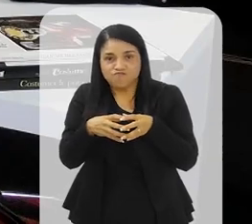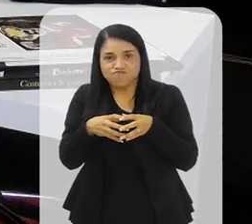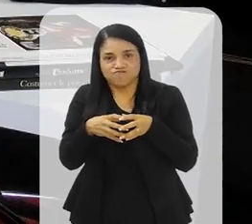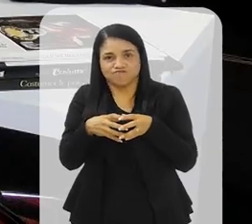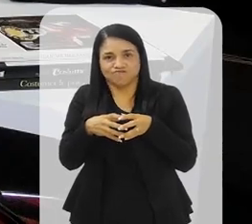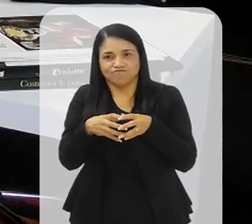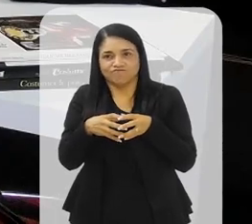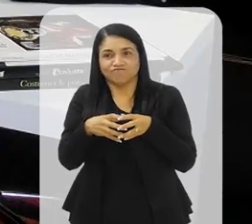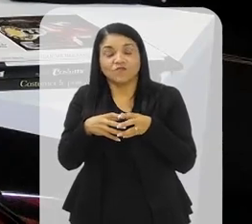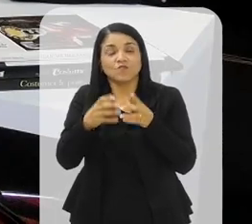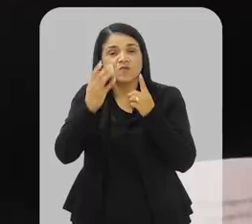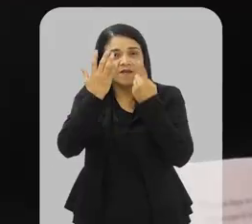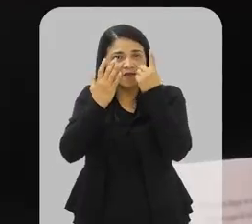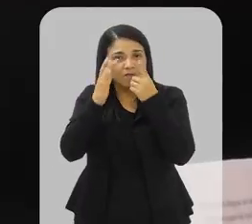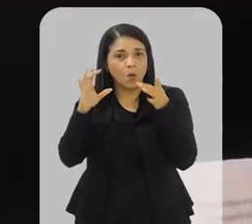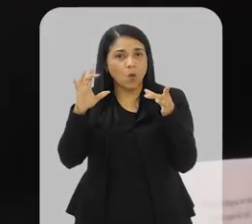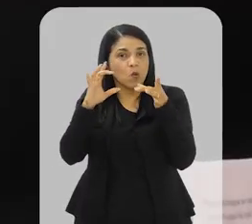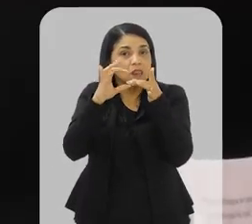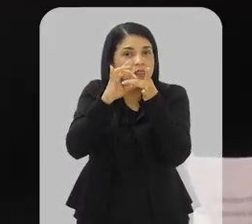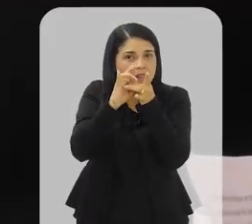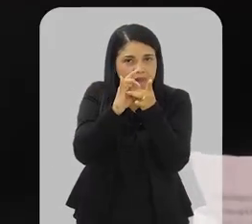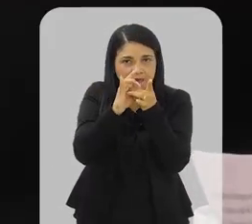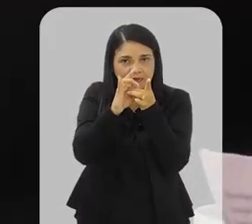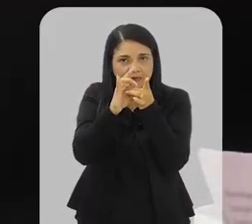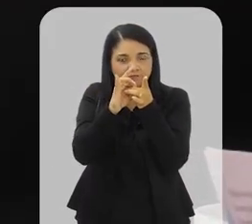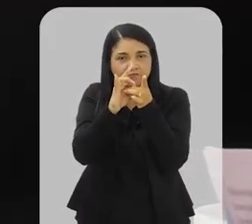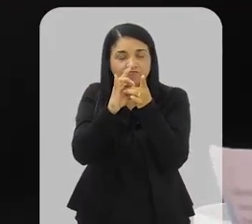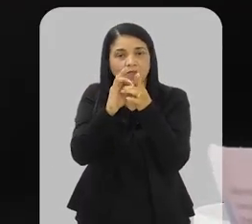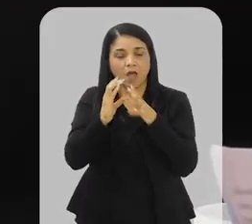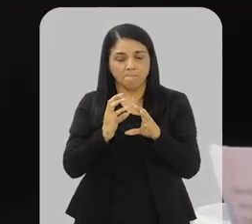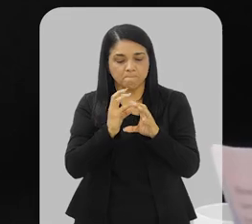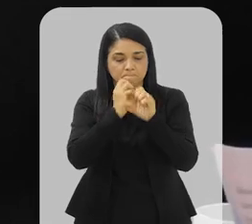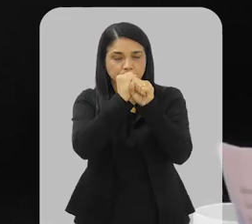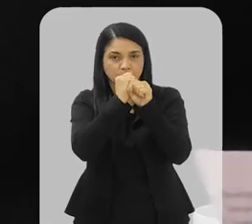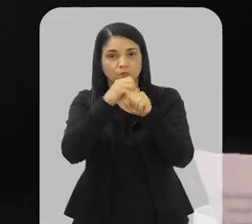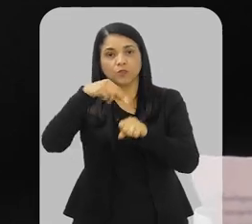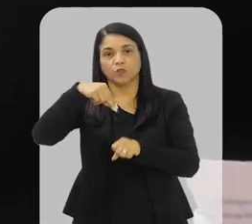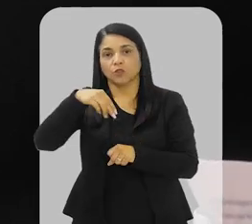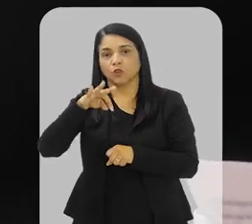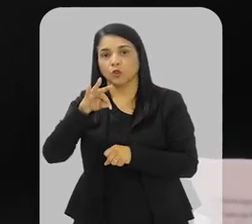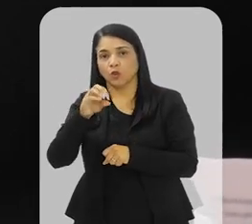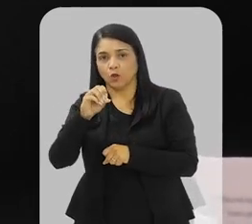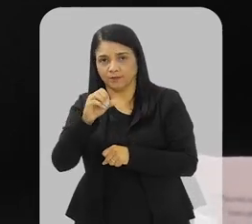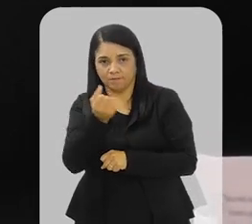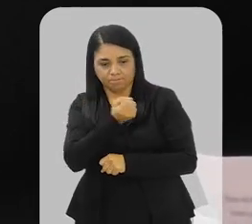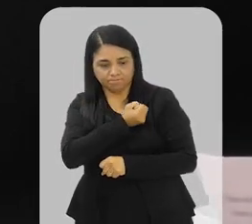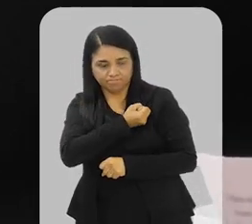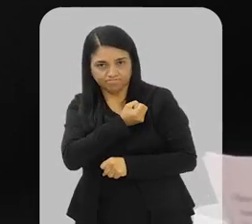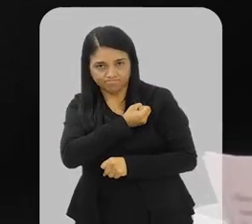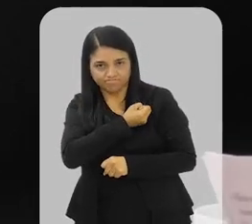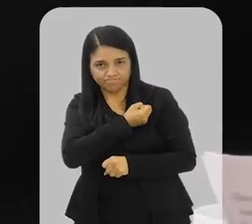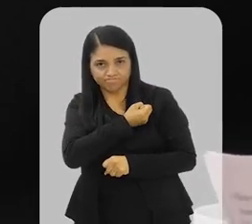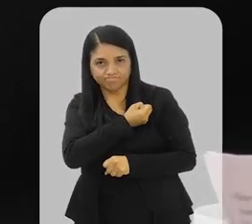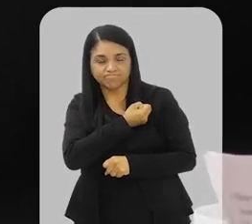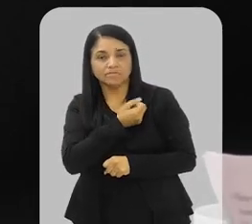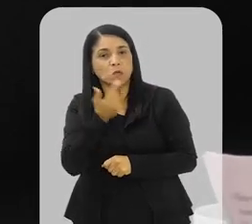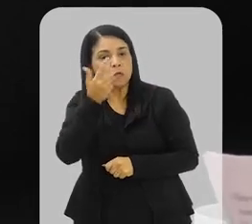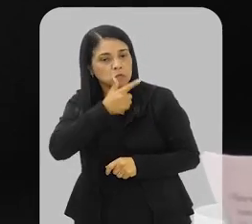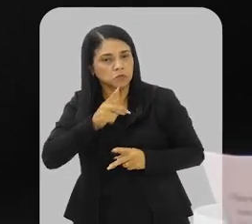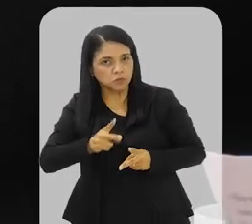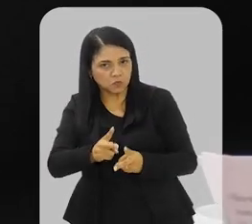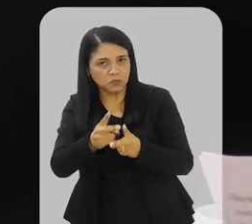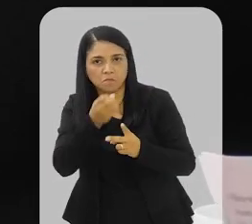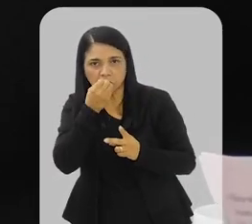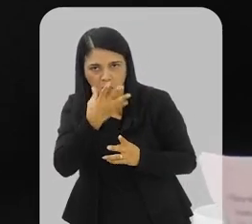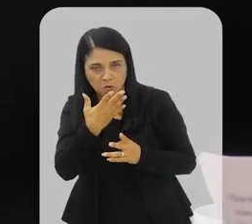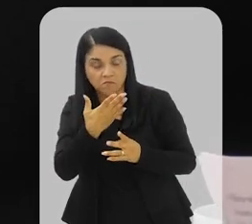o carnaval ele é uma bolha de Fato né Eu acho que o carnaval ele tá ligado Acho não o carnaval tá ligado à pontuação a nota